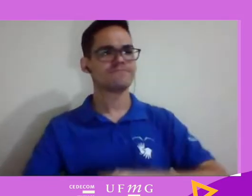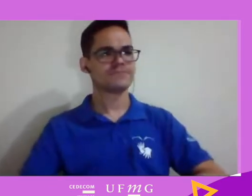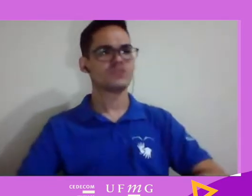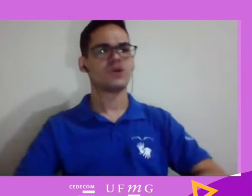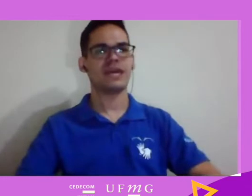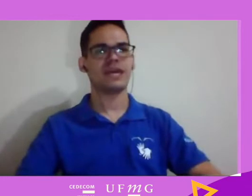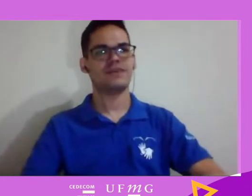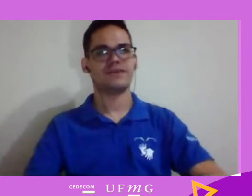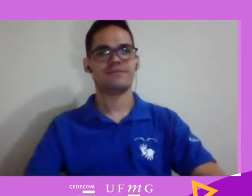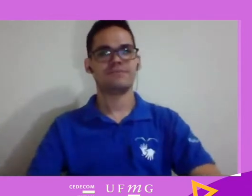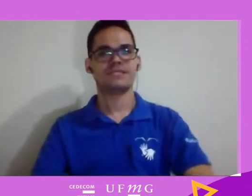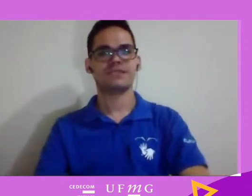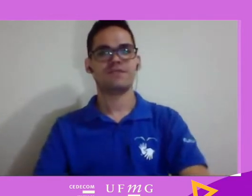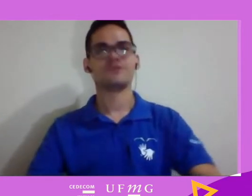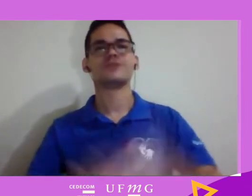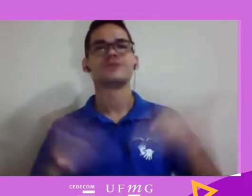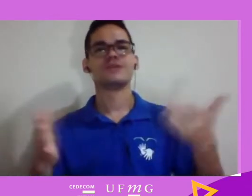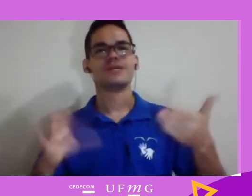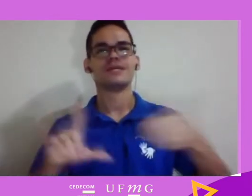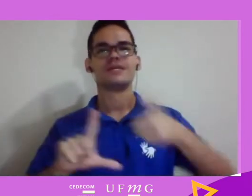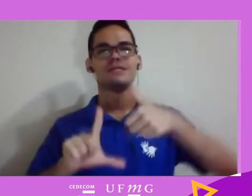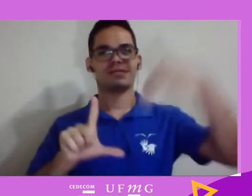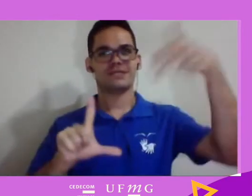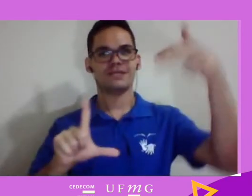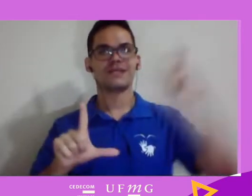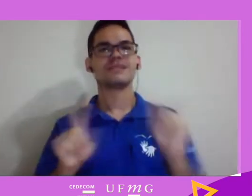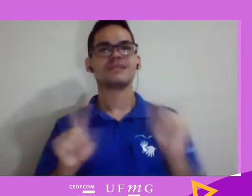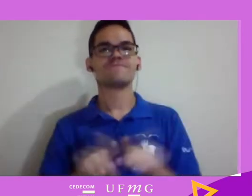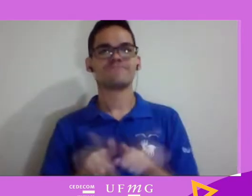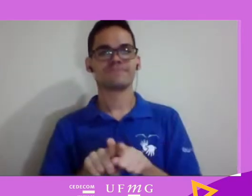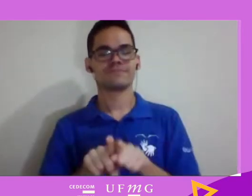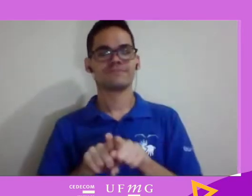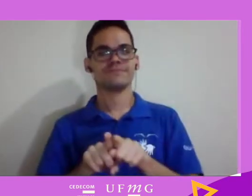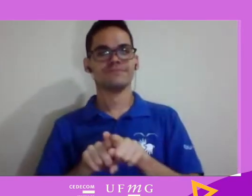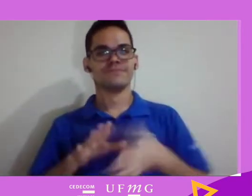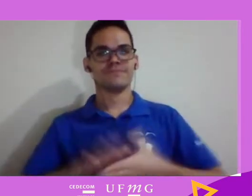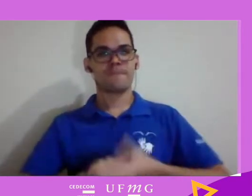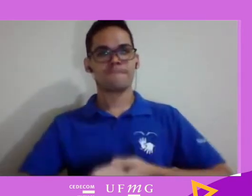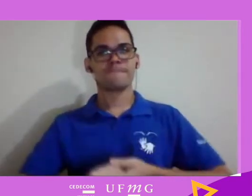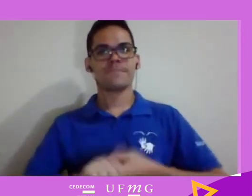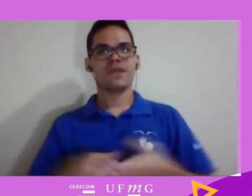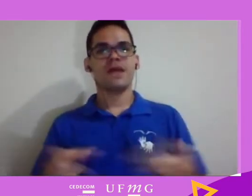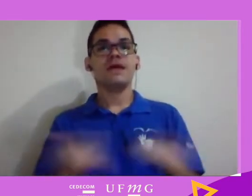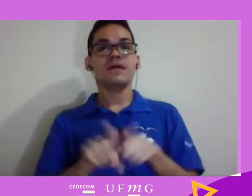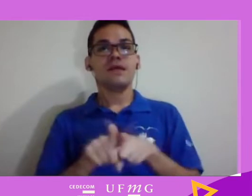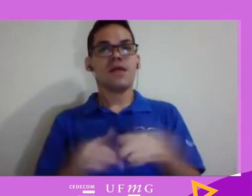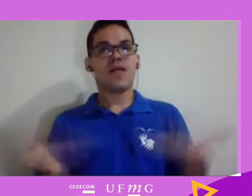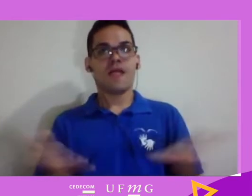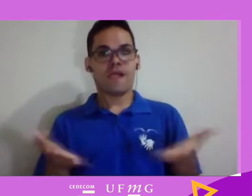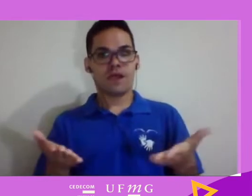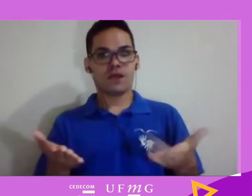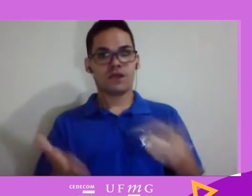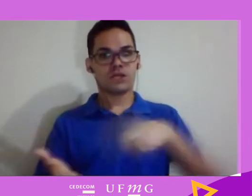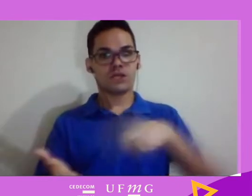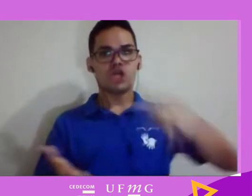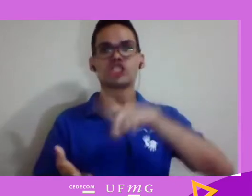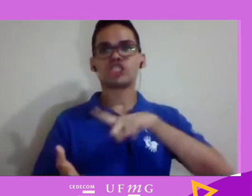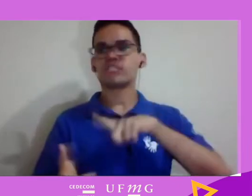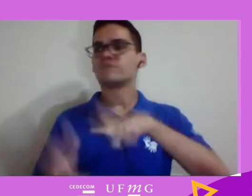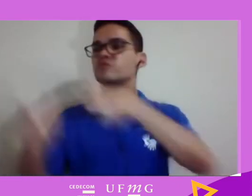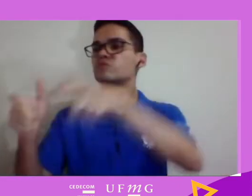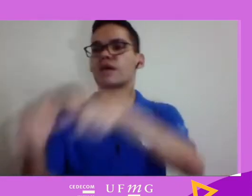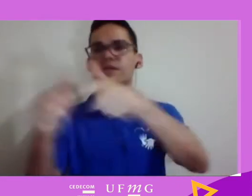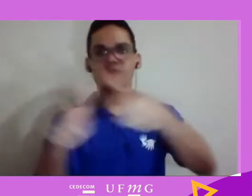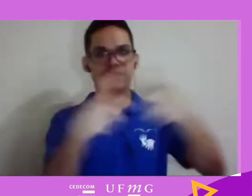Timor-Leste, em uma escola pública de Maputo, em Moçambique, e numa escola pública de Belo Horizonte, no Brasil. Até então, a gente tinha